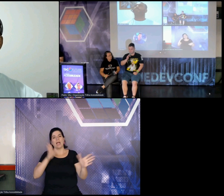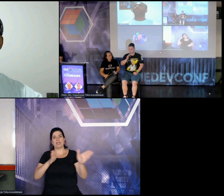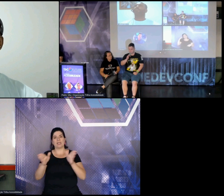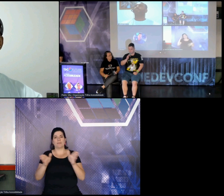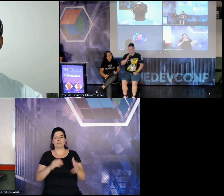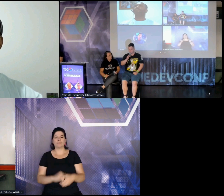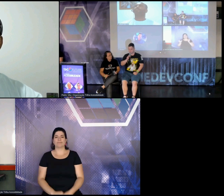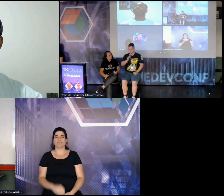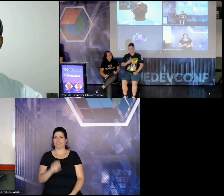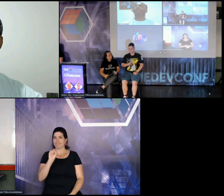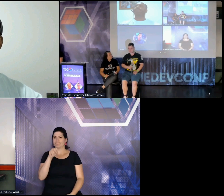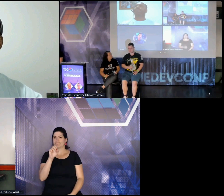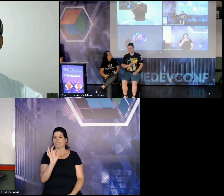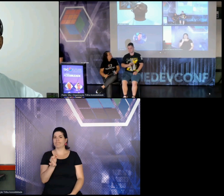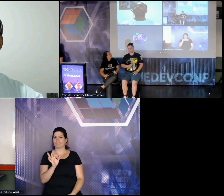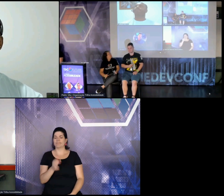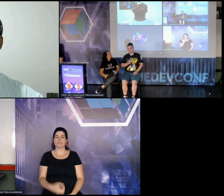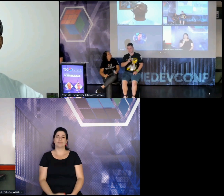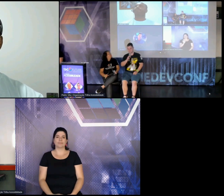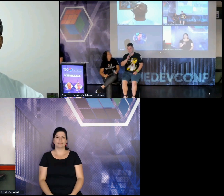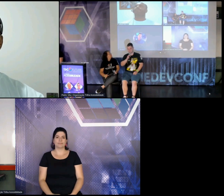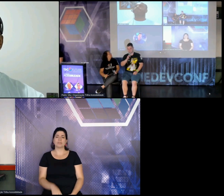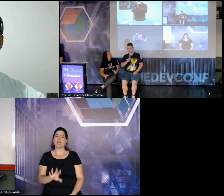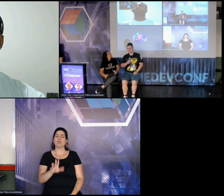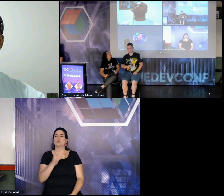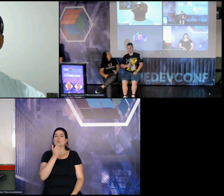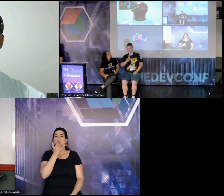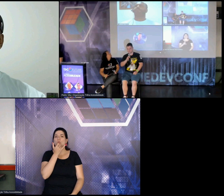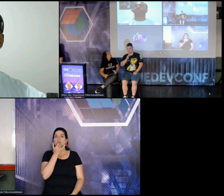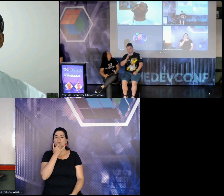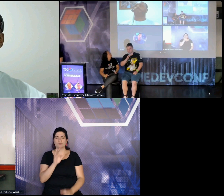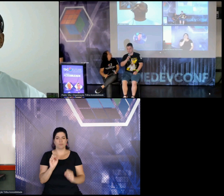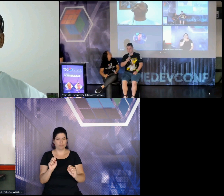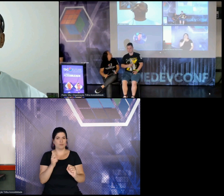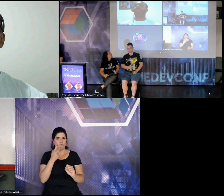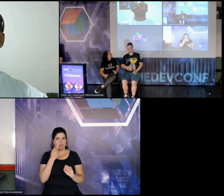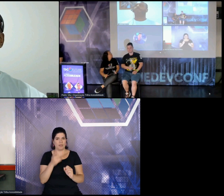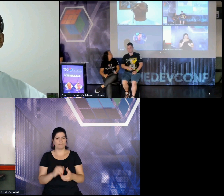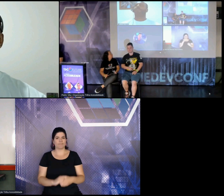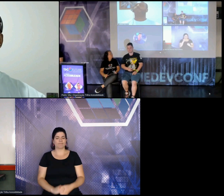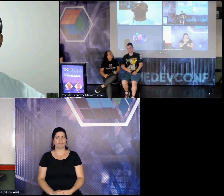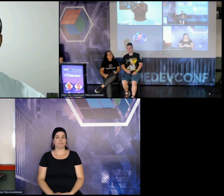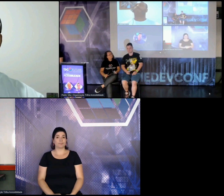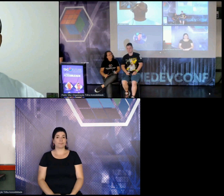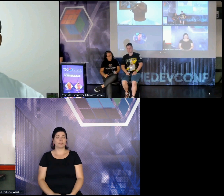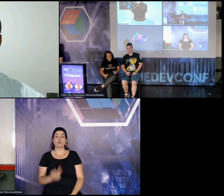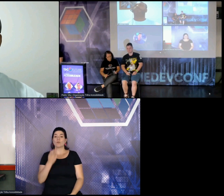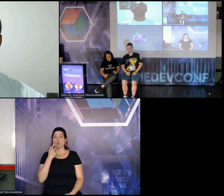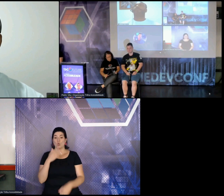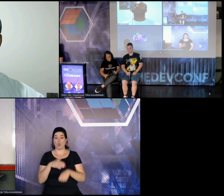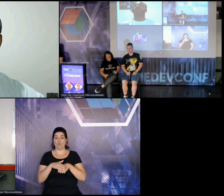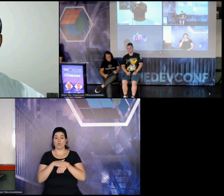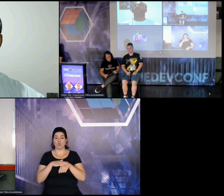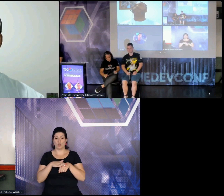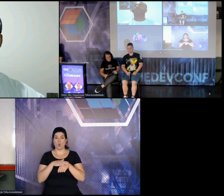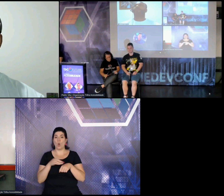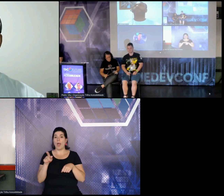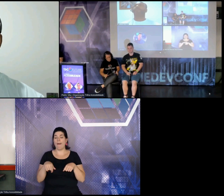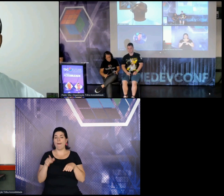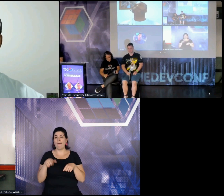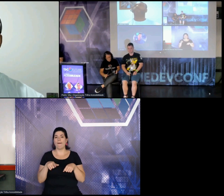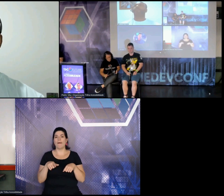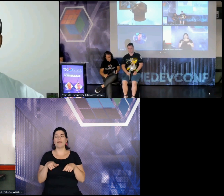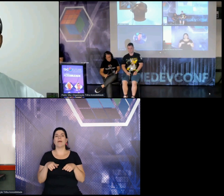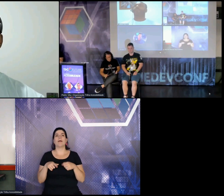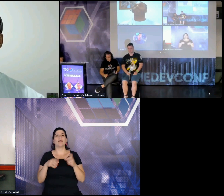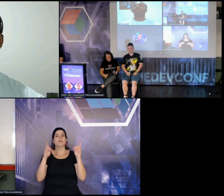É Sim, legal, com né? certeza. Opa, desculpa, Pode falar. Giovanni. Pode falar. Não, é legal que a gente está falando aí das